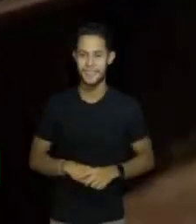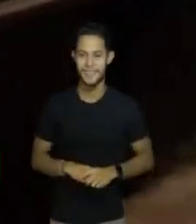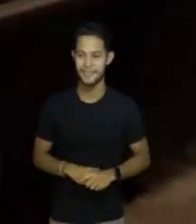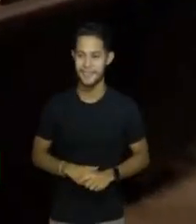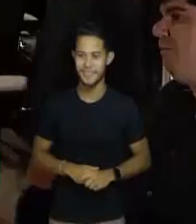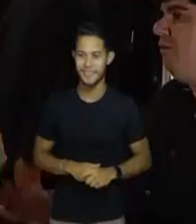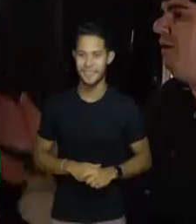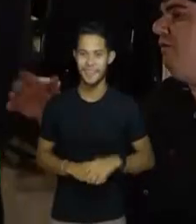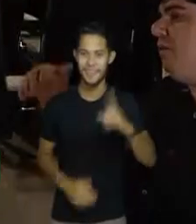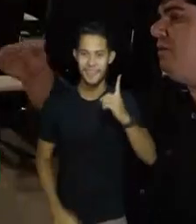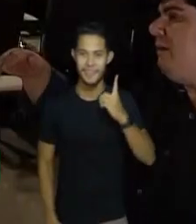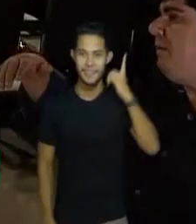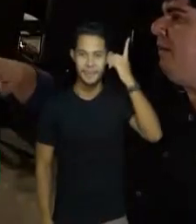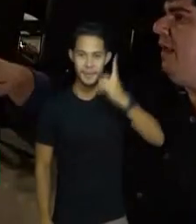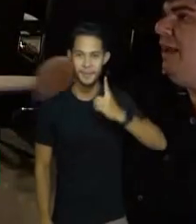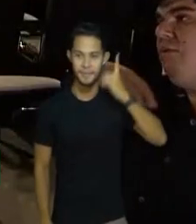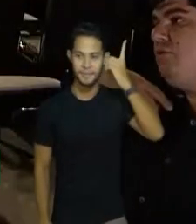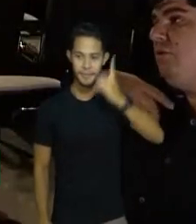Deputado Maurício Scudillarc.